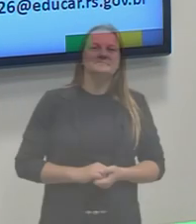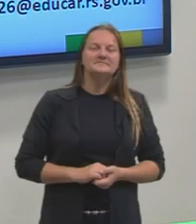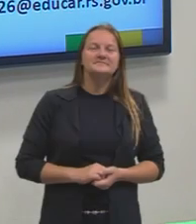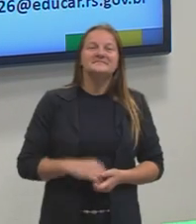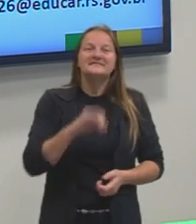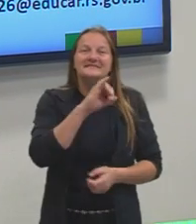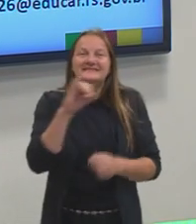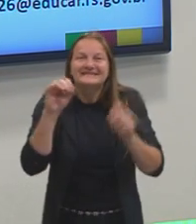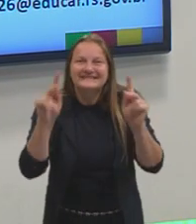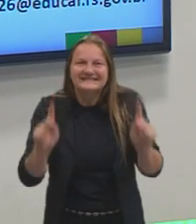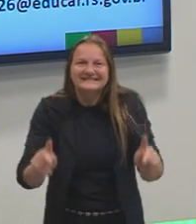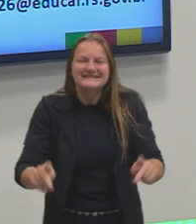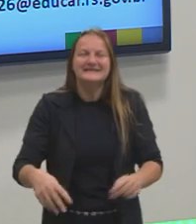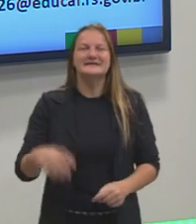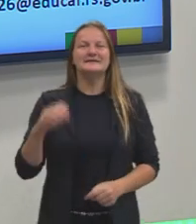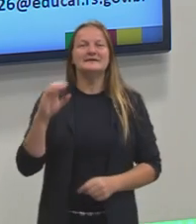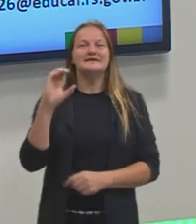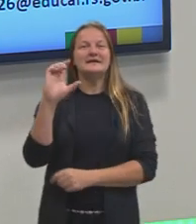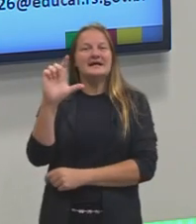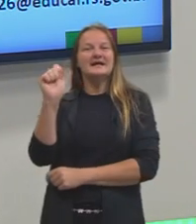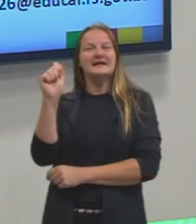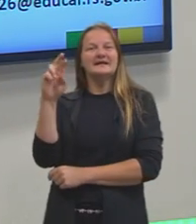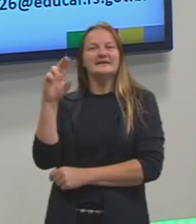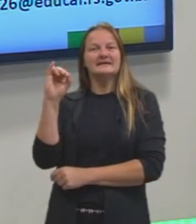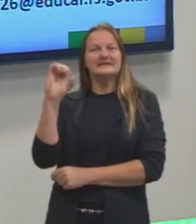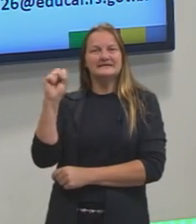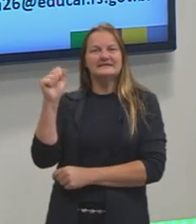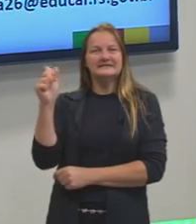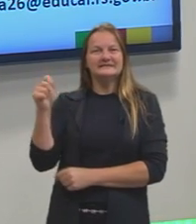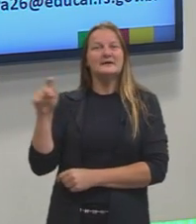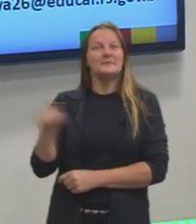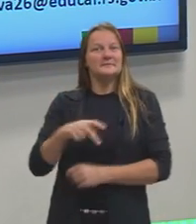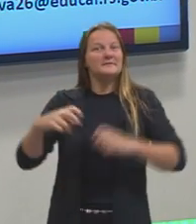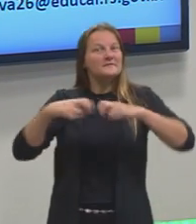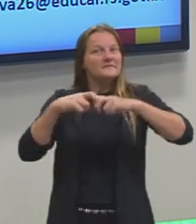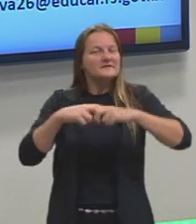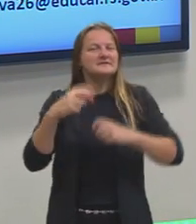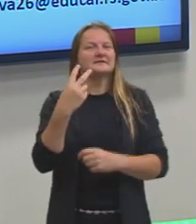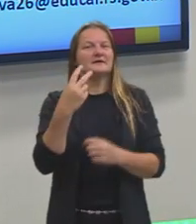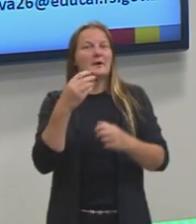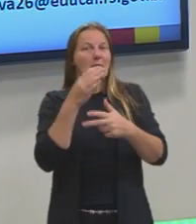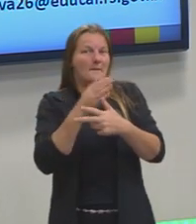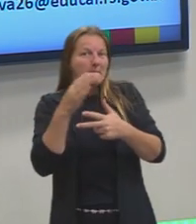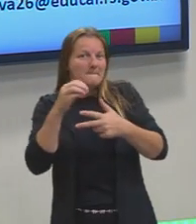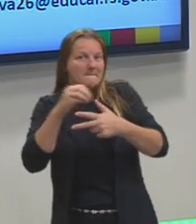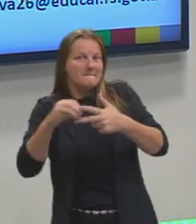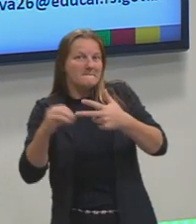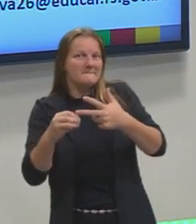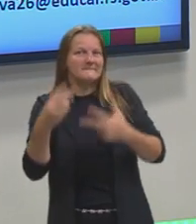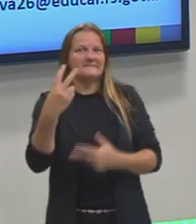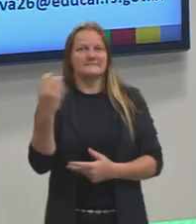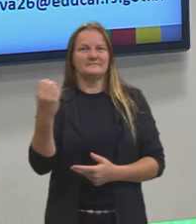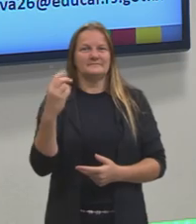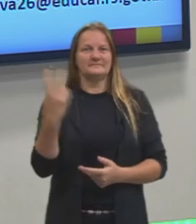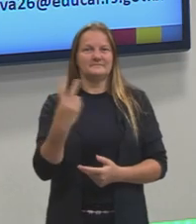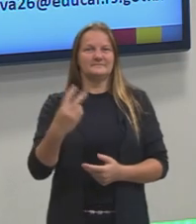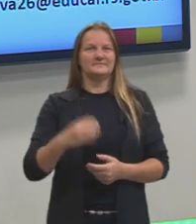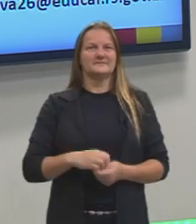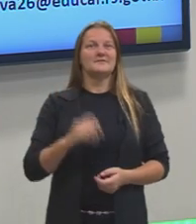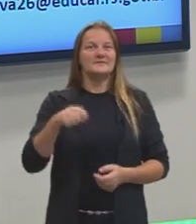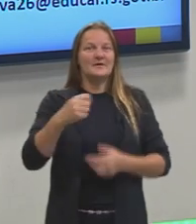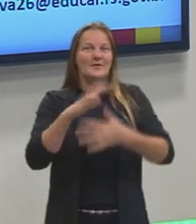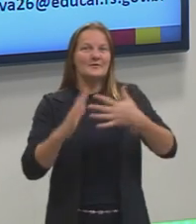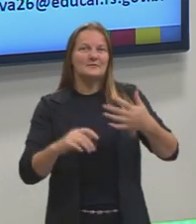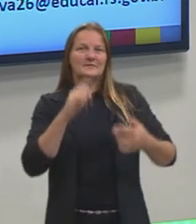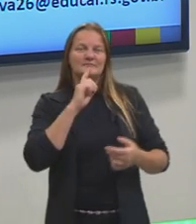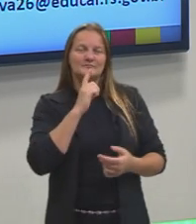Olá pessoal, eu me chamo Larissa e sou professora de Física do Pré-ENEM 2022. Esse é o meu sinal em Libras. Eu